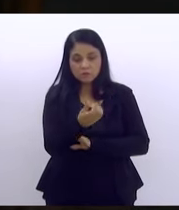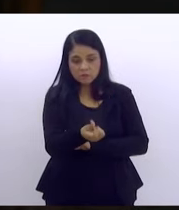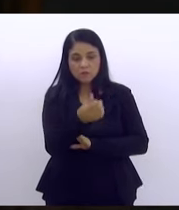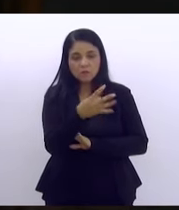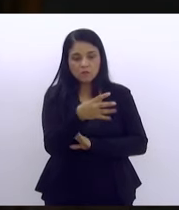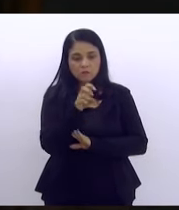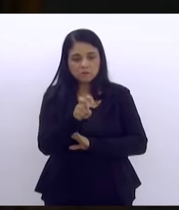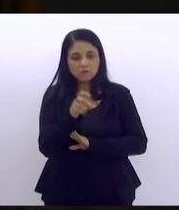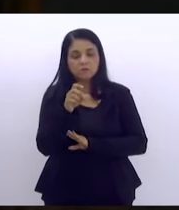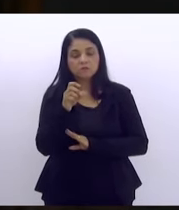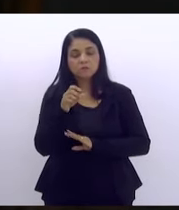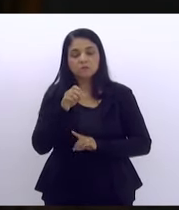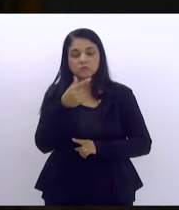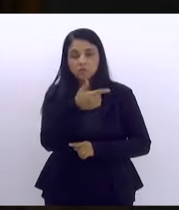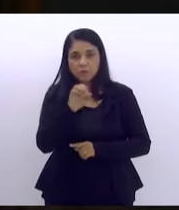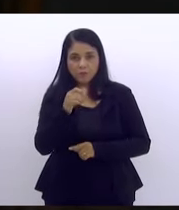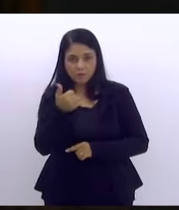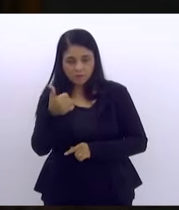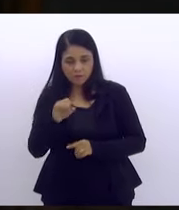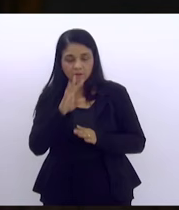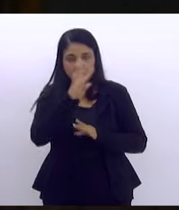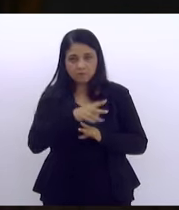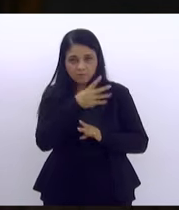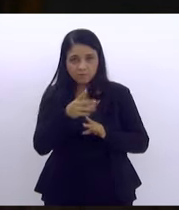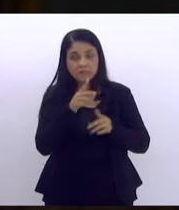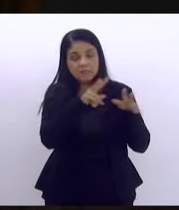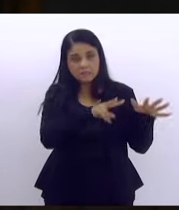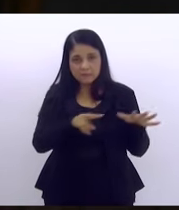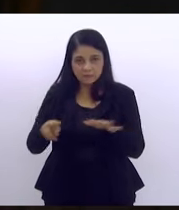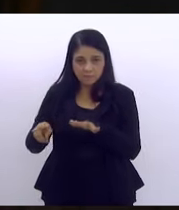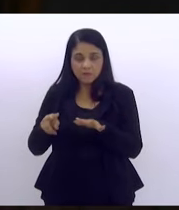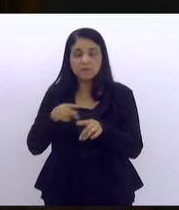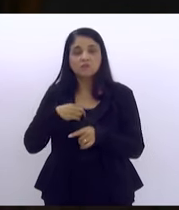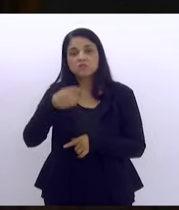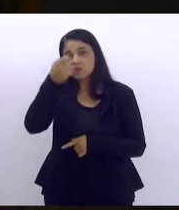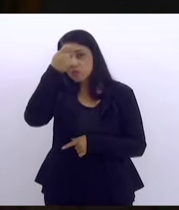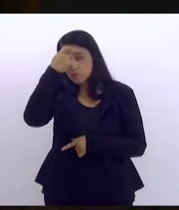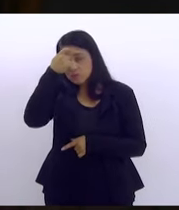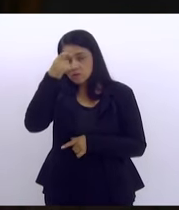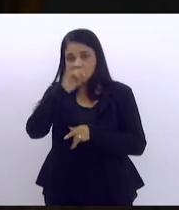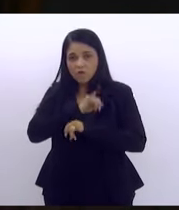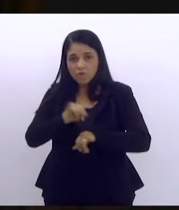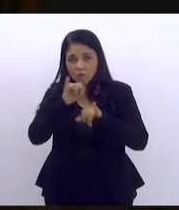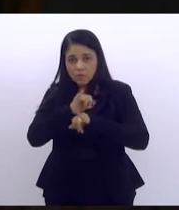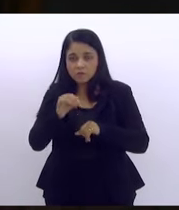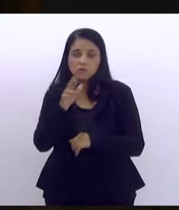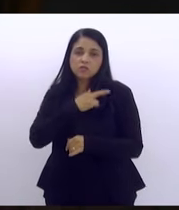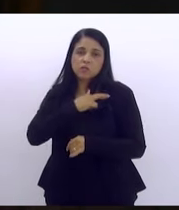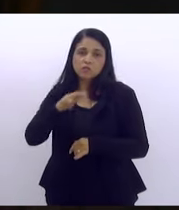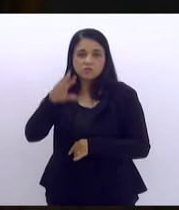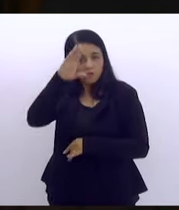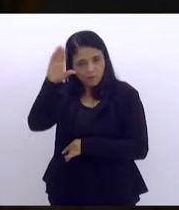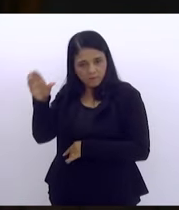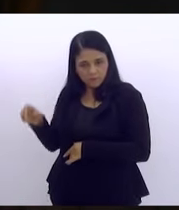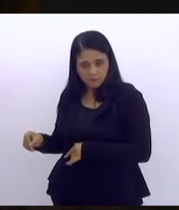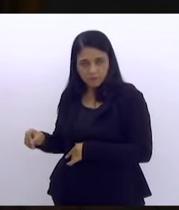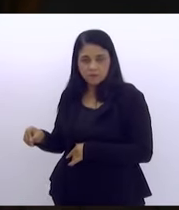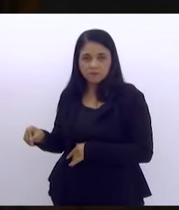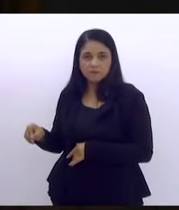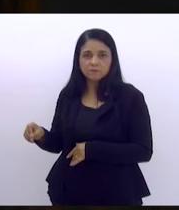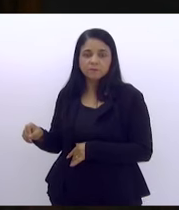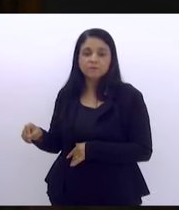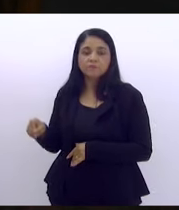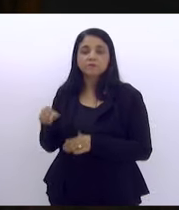no calendário oficial do Estado do Rio de Janeiro a Semana Estadual de Conscientização e Informação sobre as Religiões de Matriz Africana